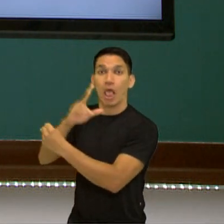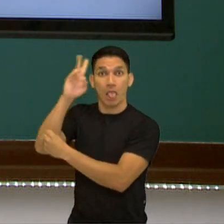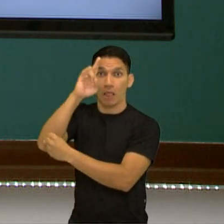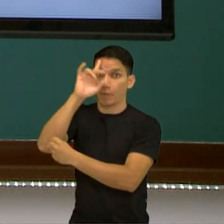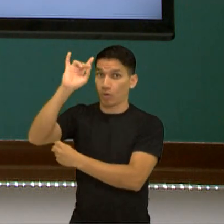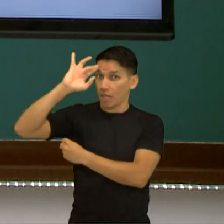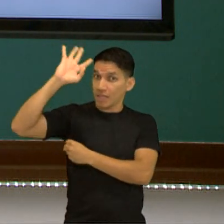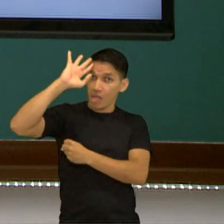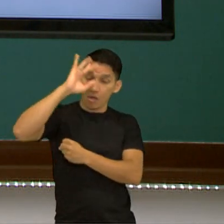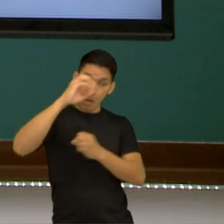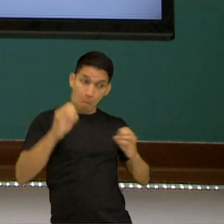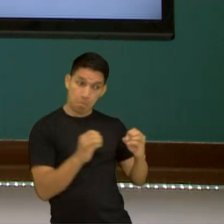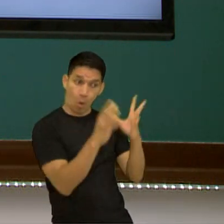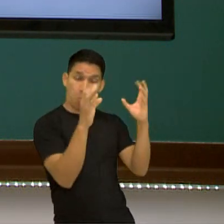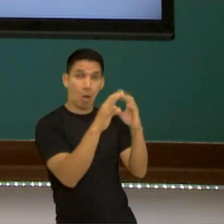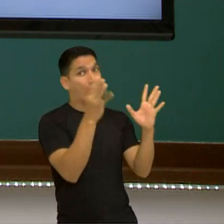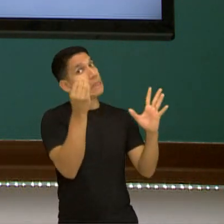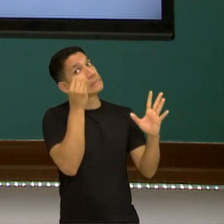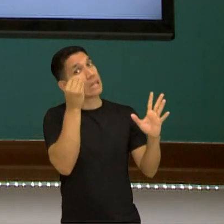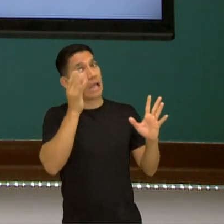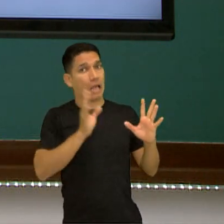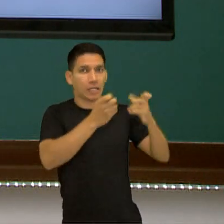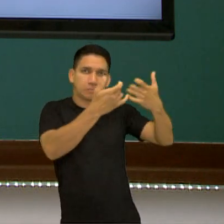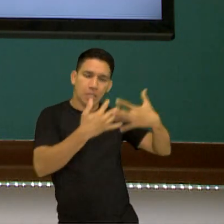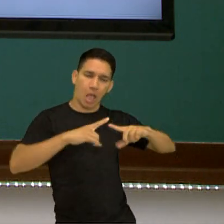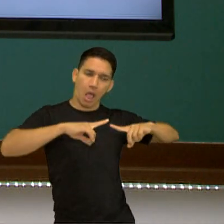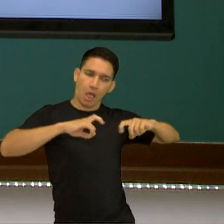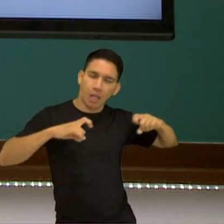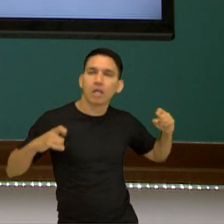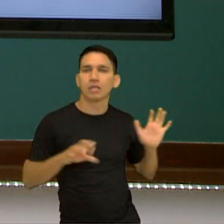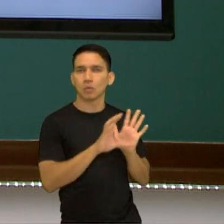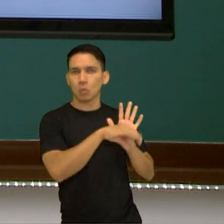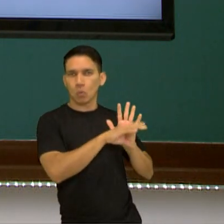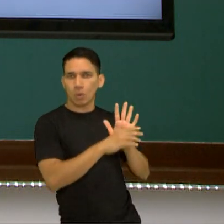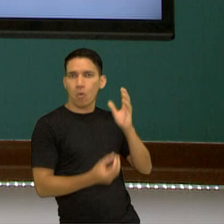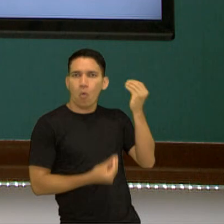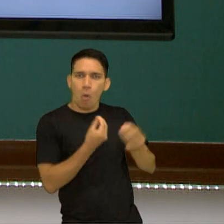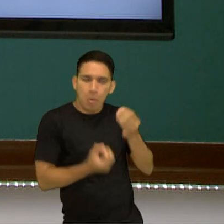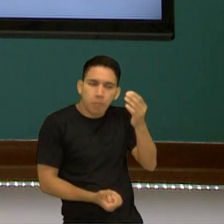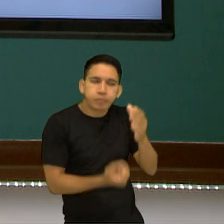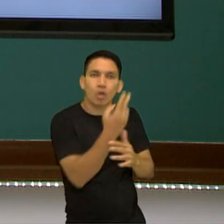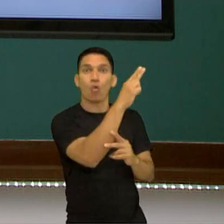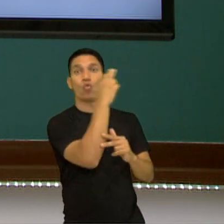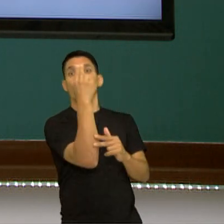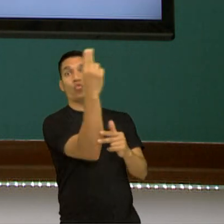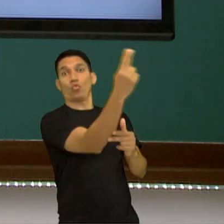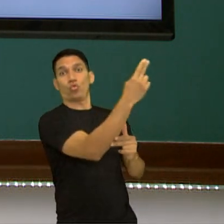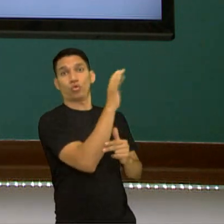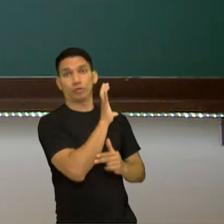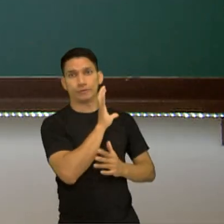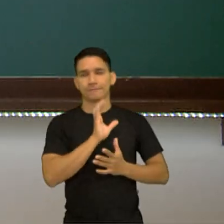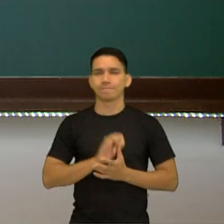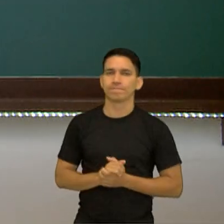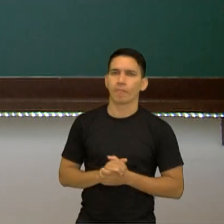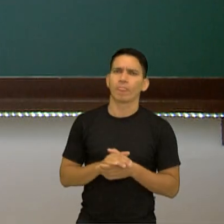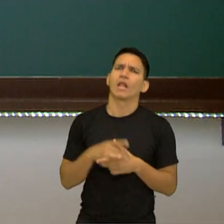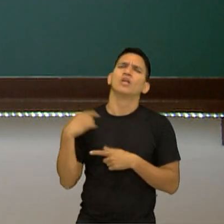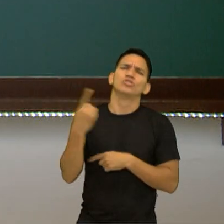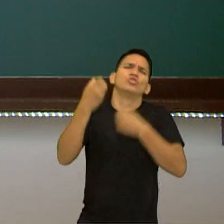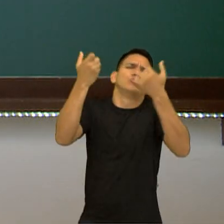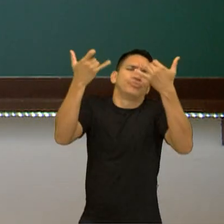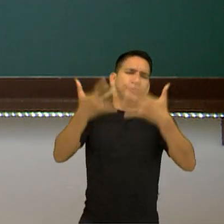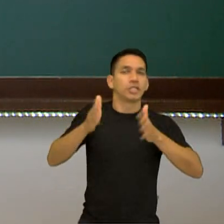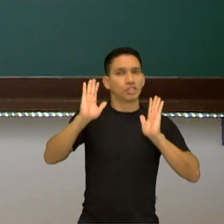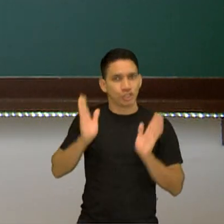tenta explicar e que explica com conceitos científicos o surgimento de todo o universo. Agora que a gente já falou sobre